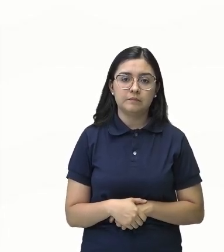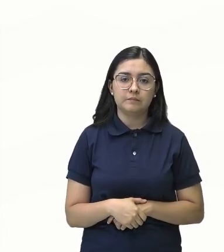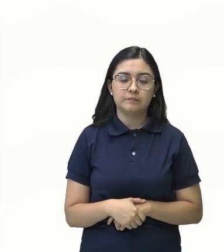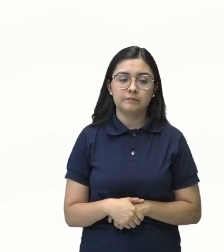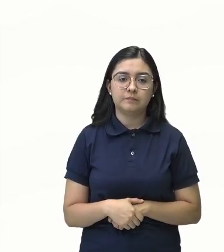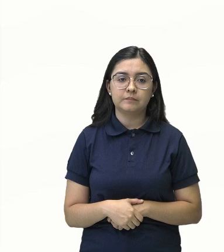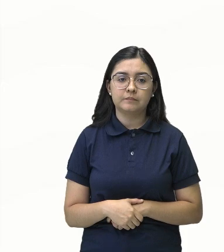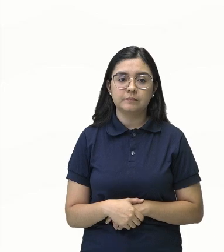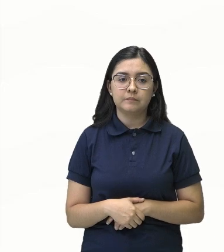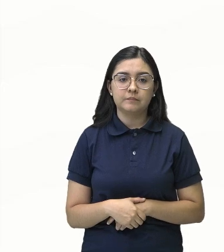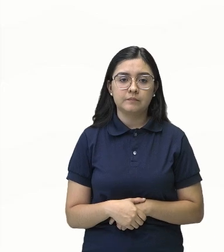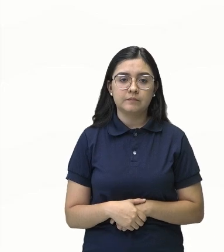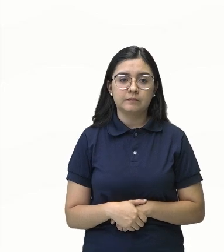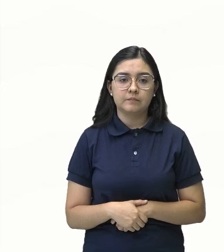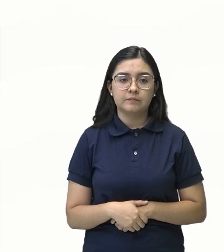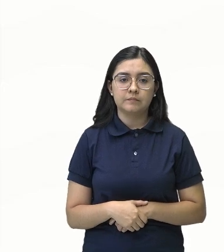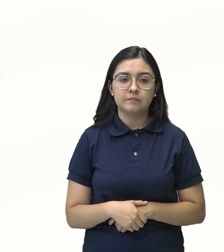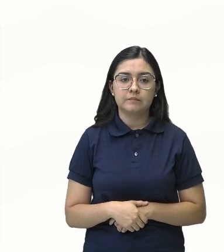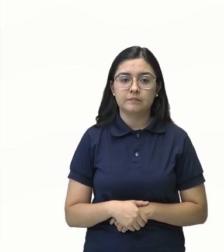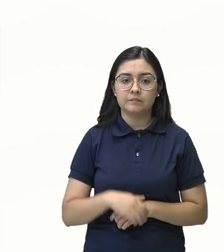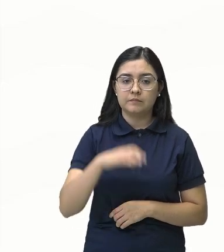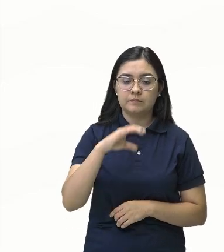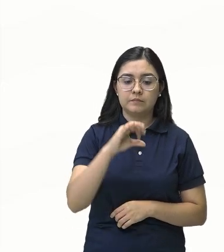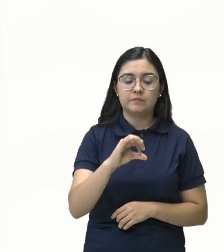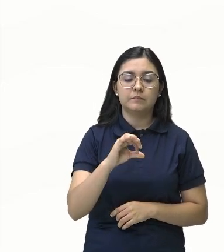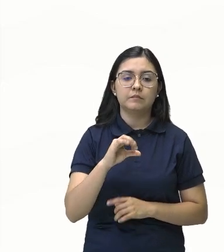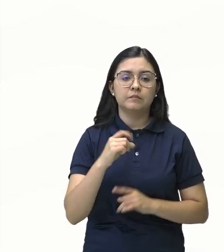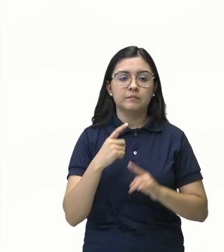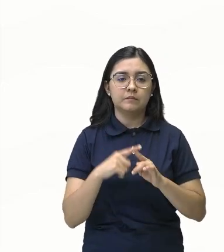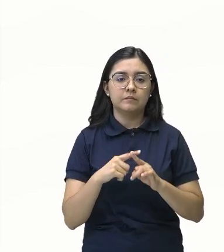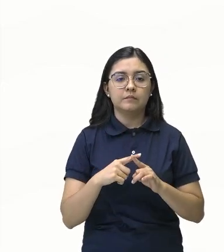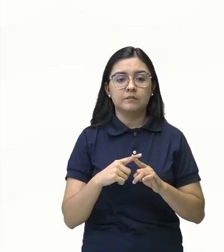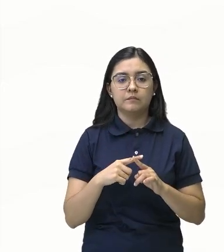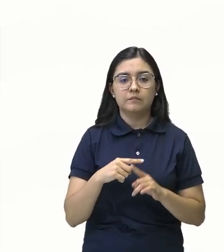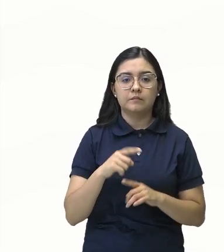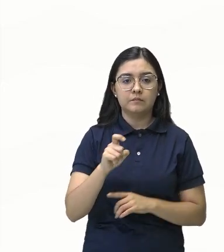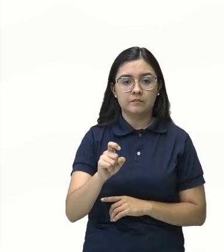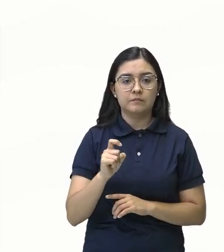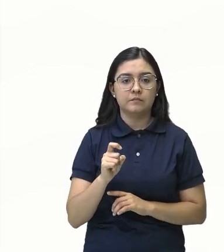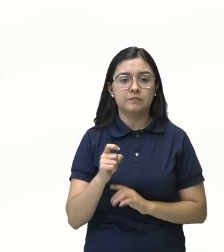Ok? Então, 90 vezes x e 30 vezes 15.